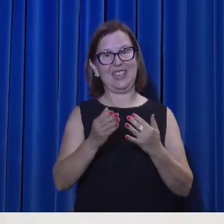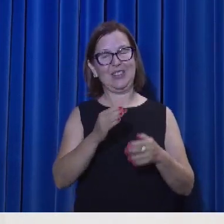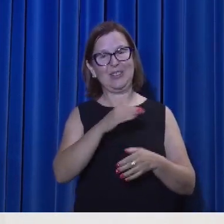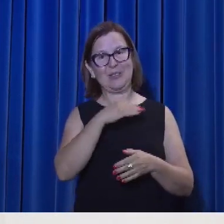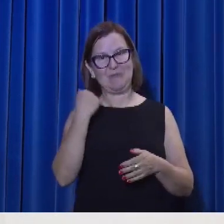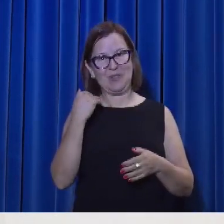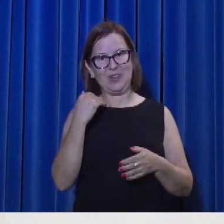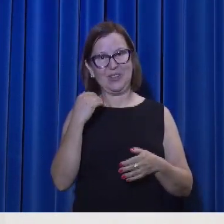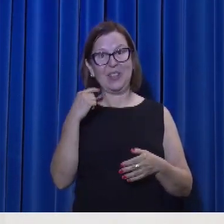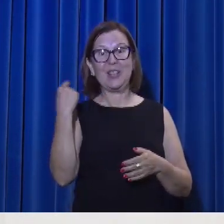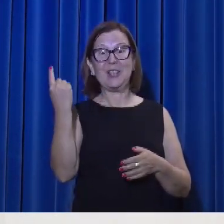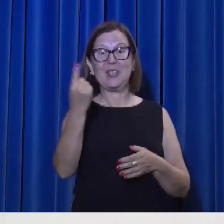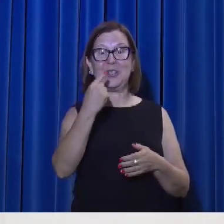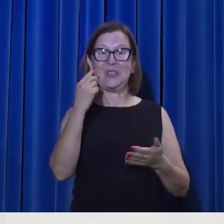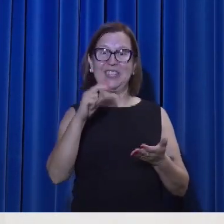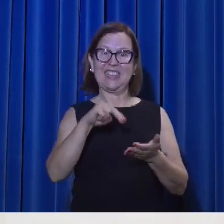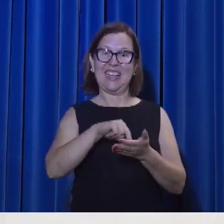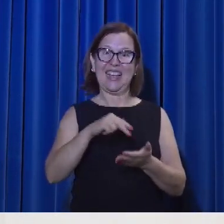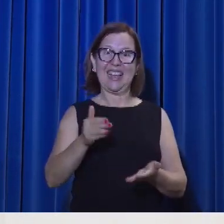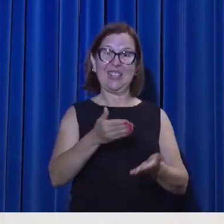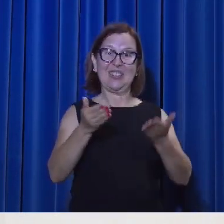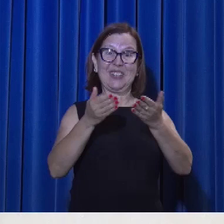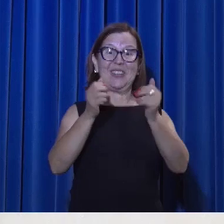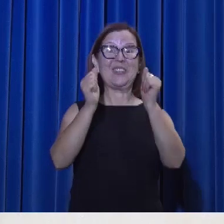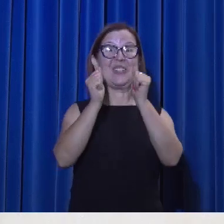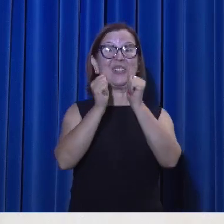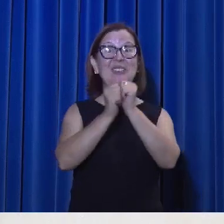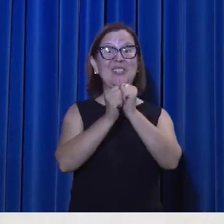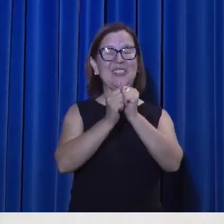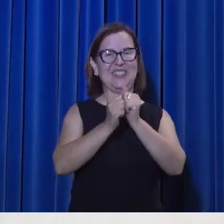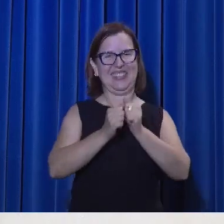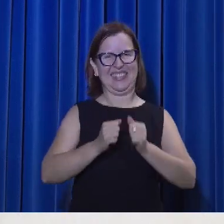O Verbo eterno de Deus escolheu morrer